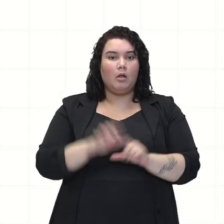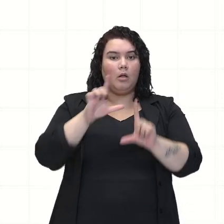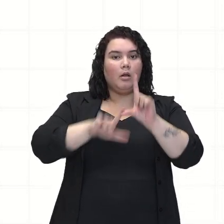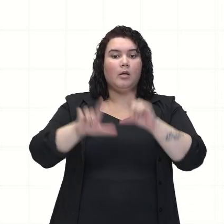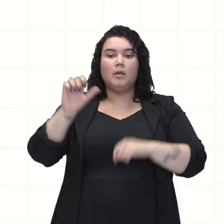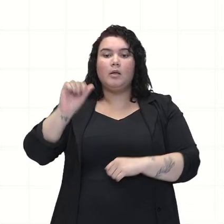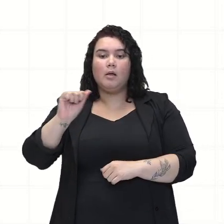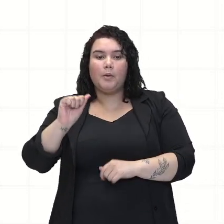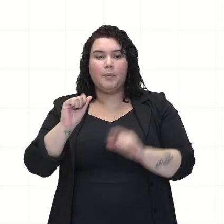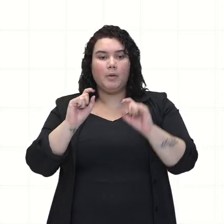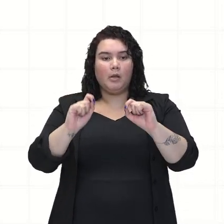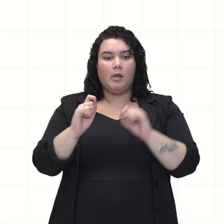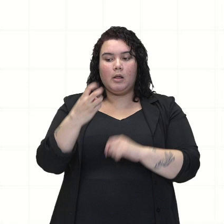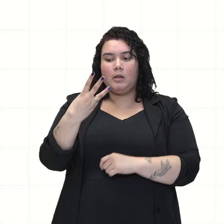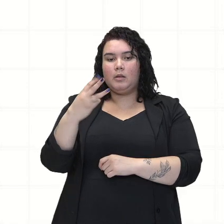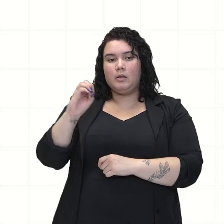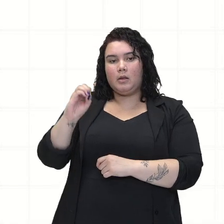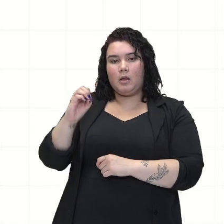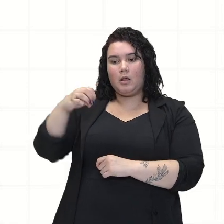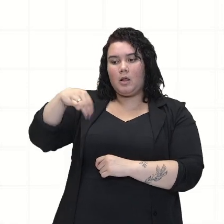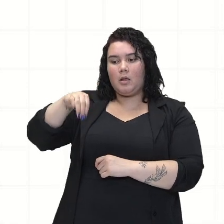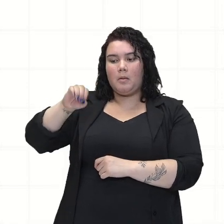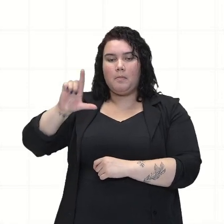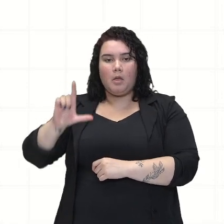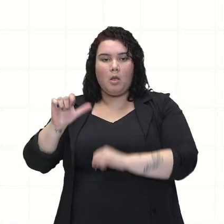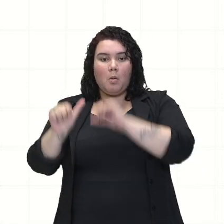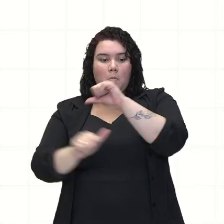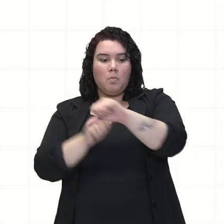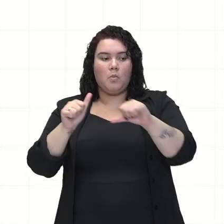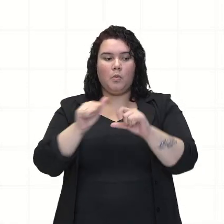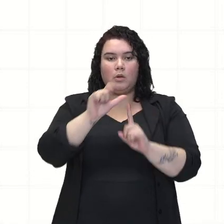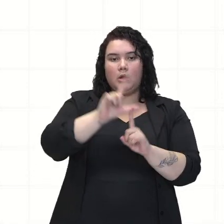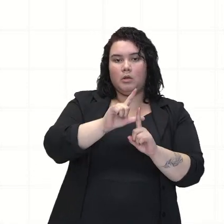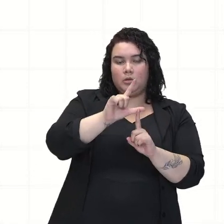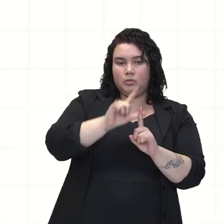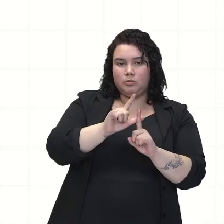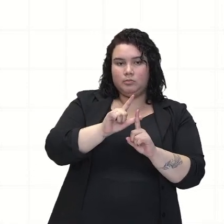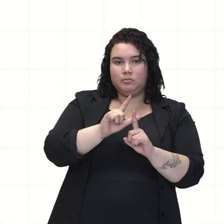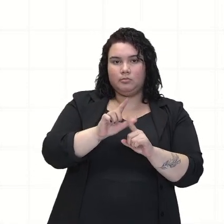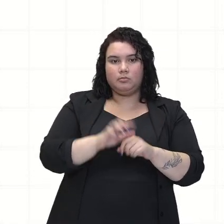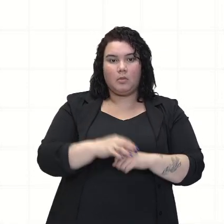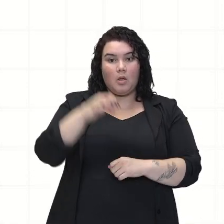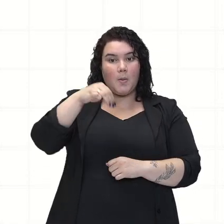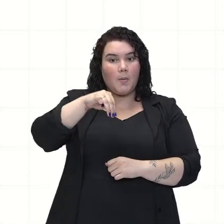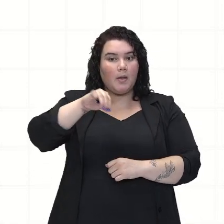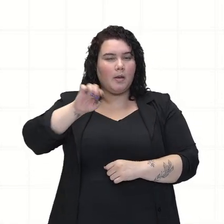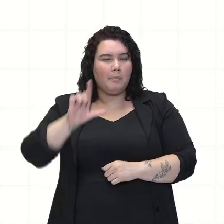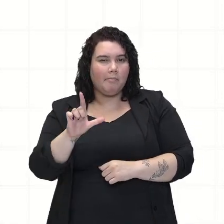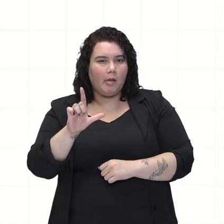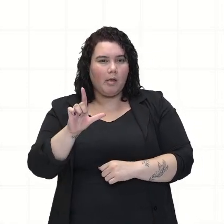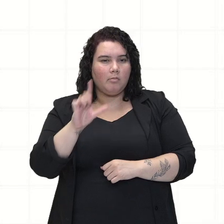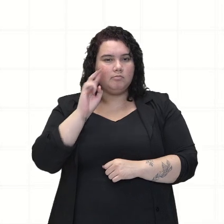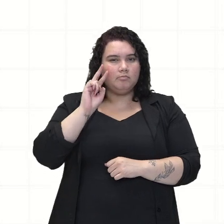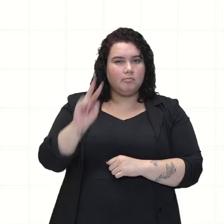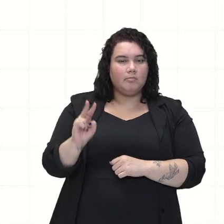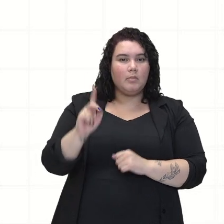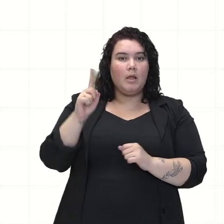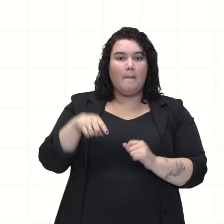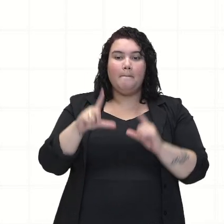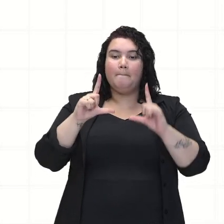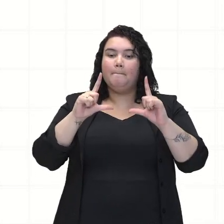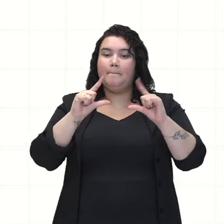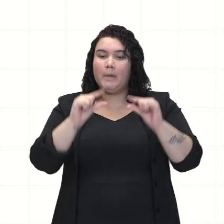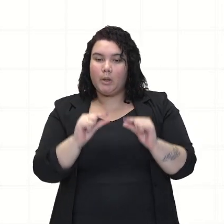A, 30 ml em litro, tá? Se lembra o ml? Mililitro, né?